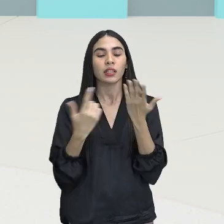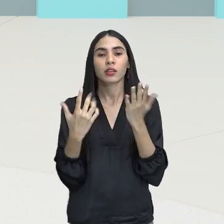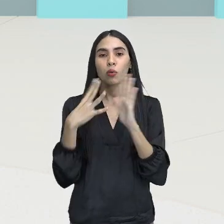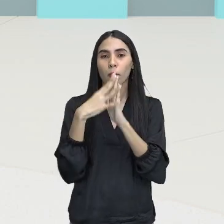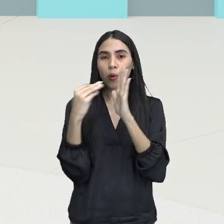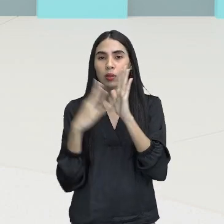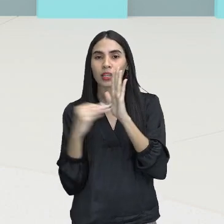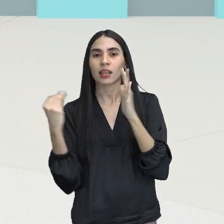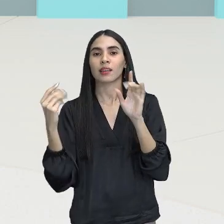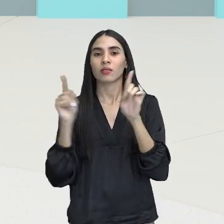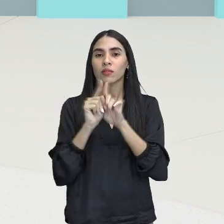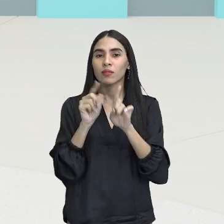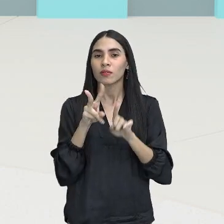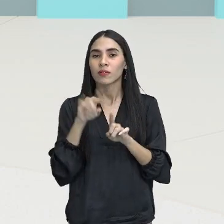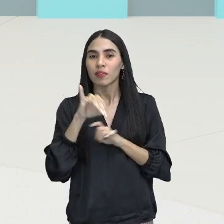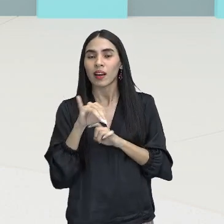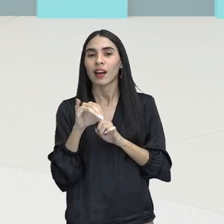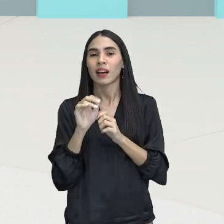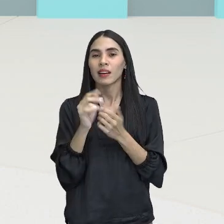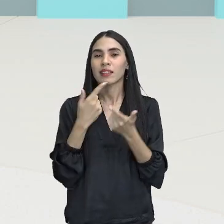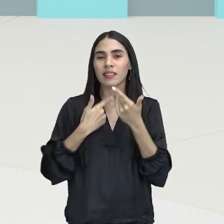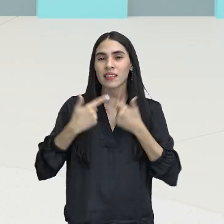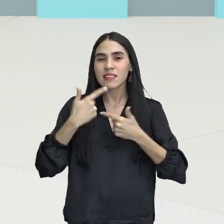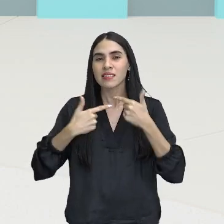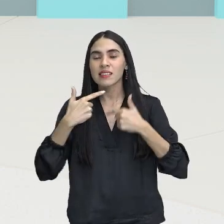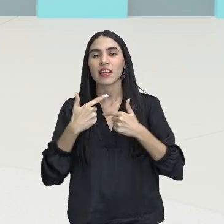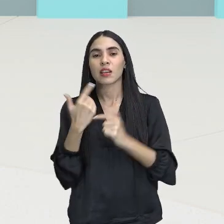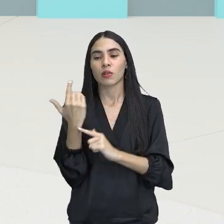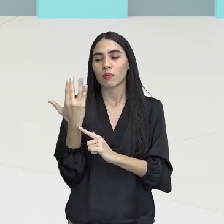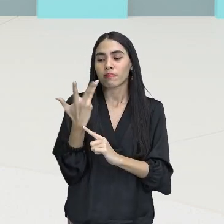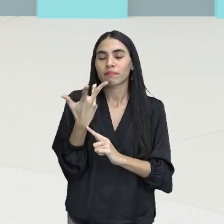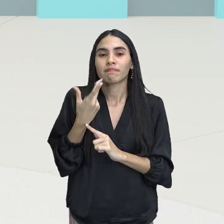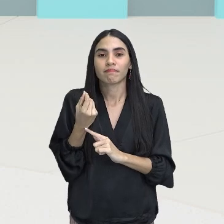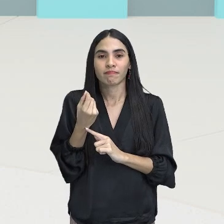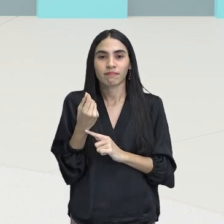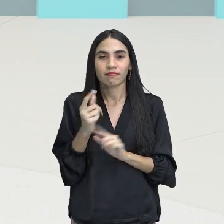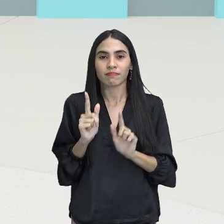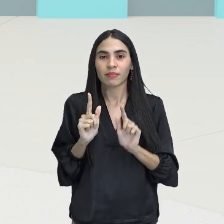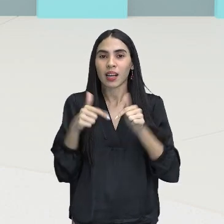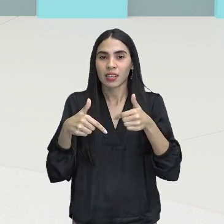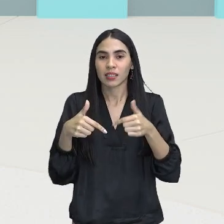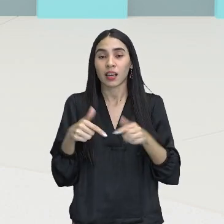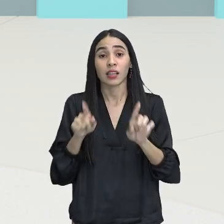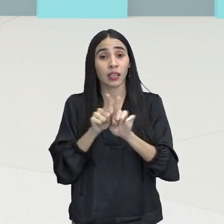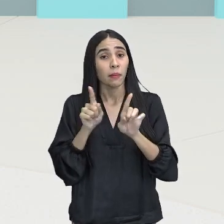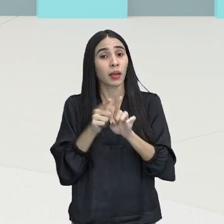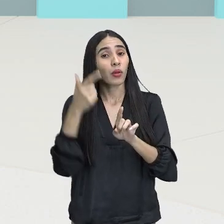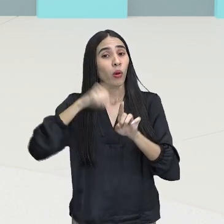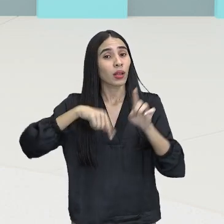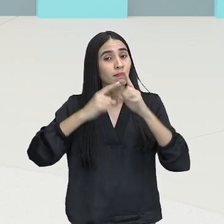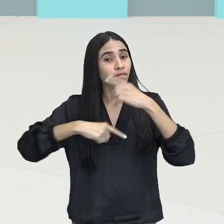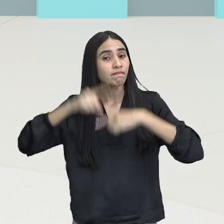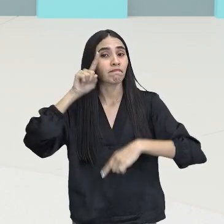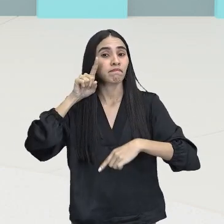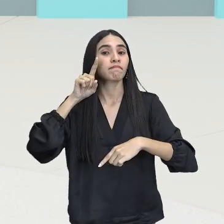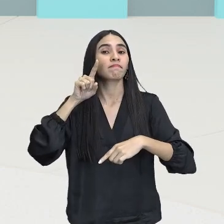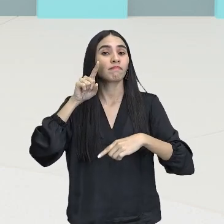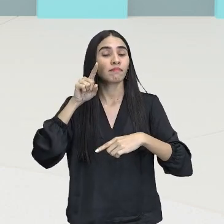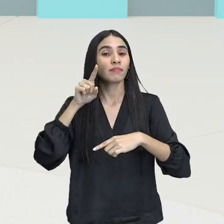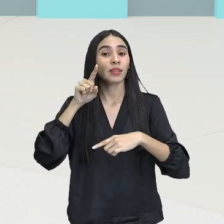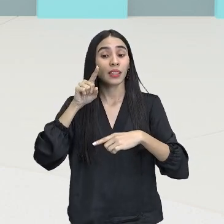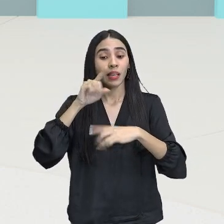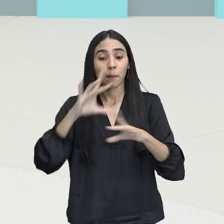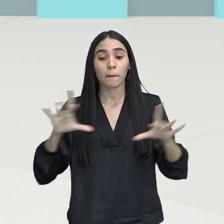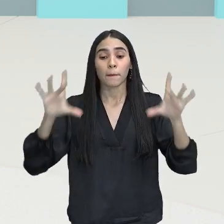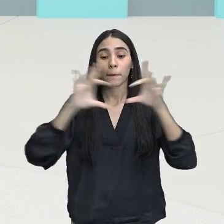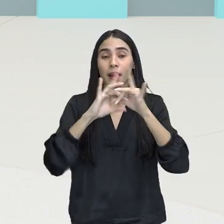estilos vão trazendo gosto para a produção artística, que também vai se desenvolvendo e entrando no mundo da